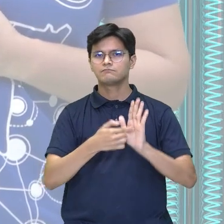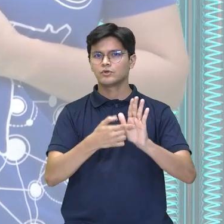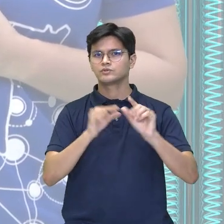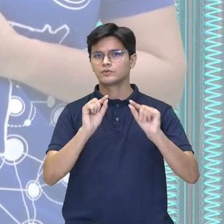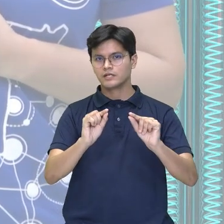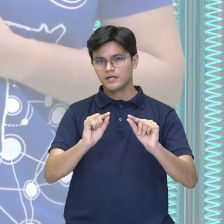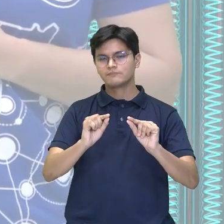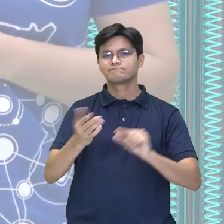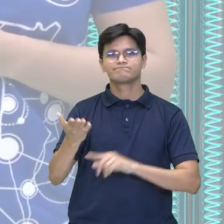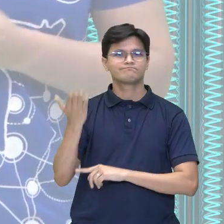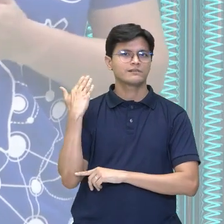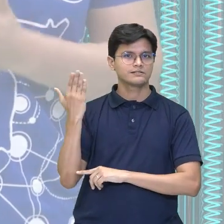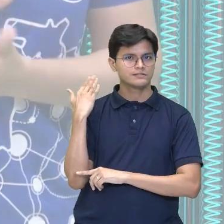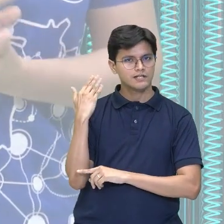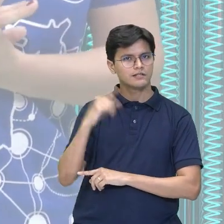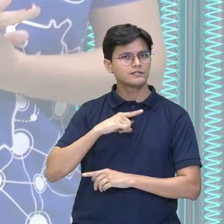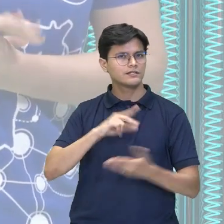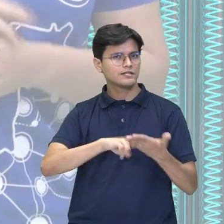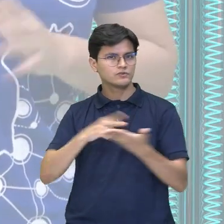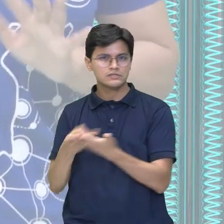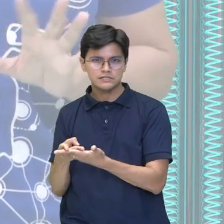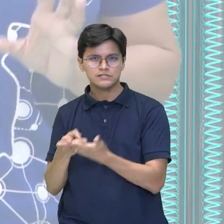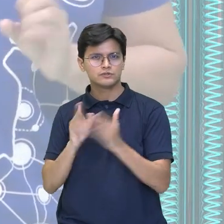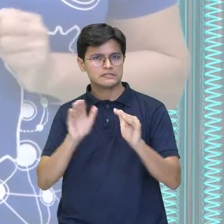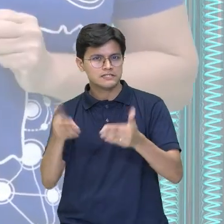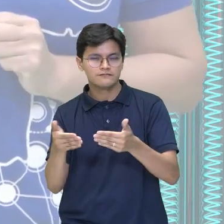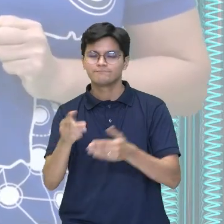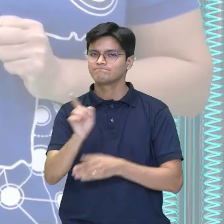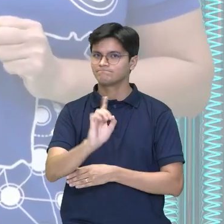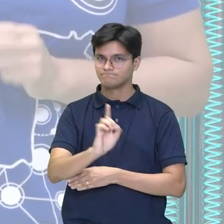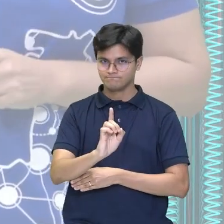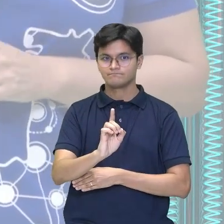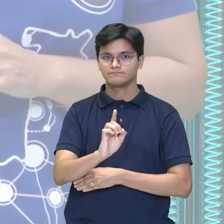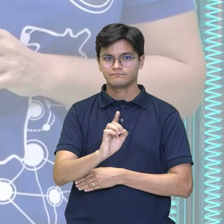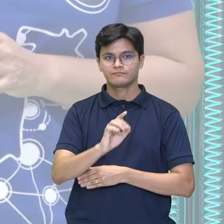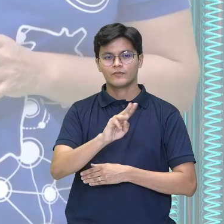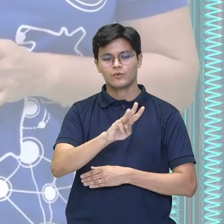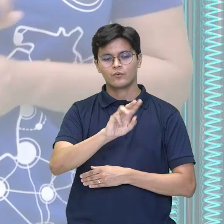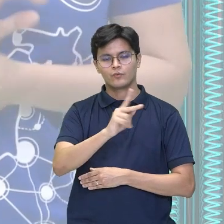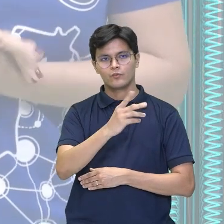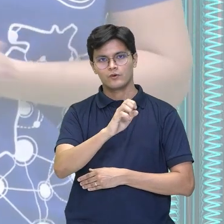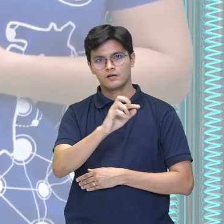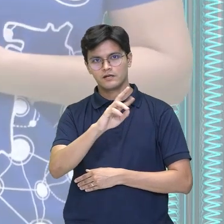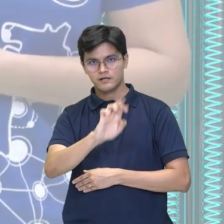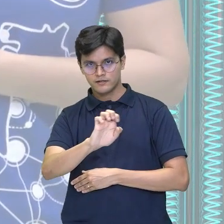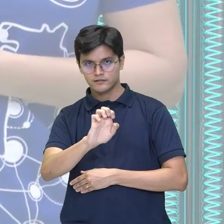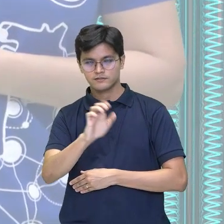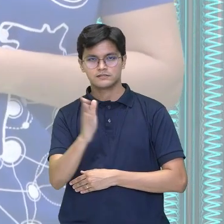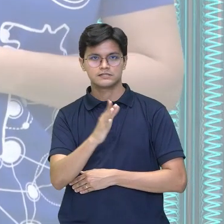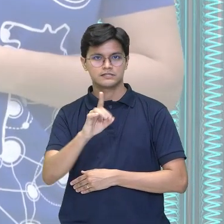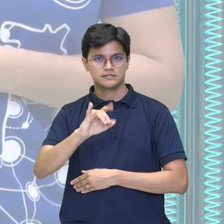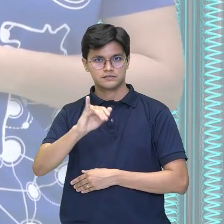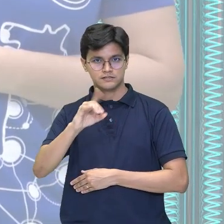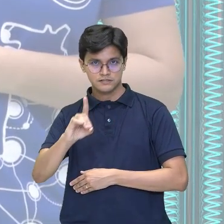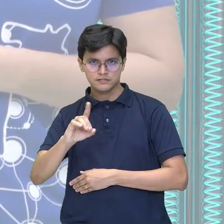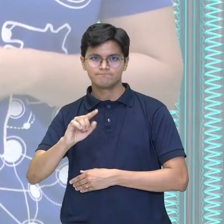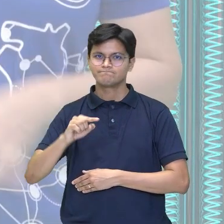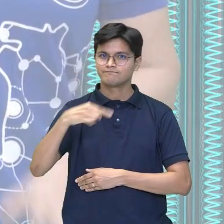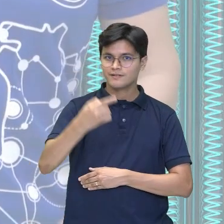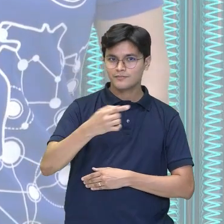passado, não traduzo ele. Where did, o que vem depois mesmo, anotaram aí? Eu venho com o